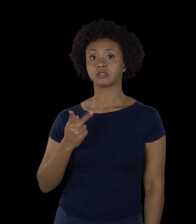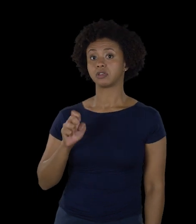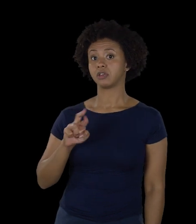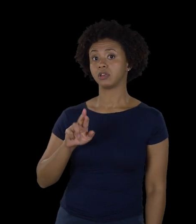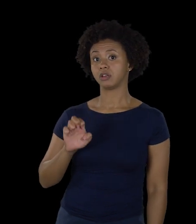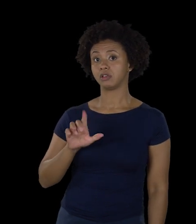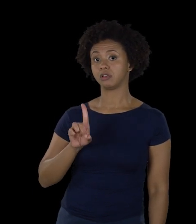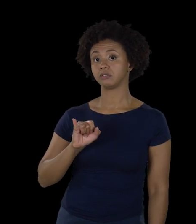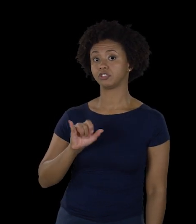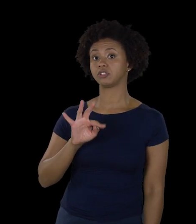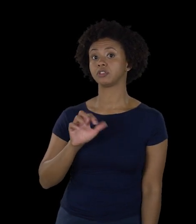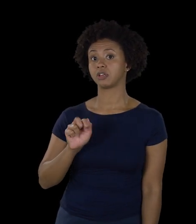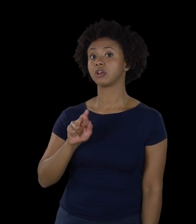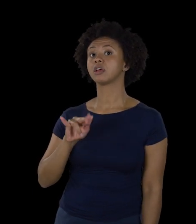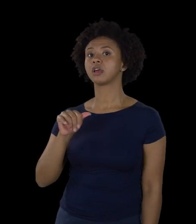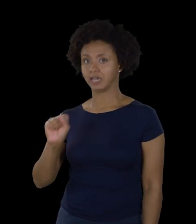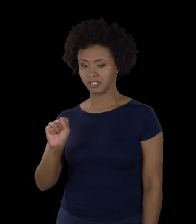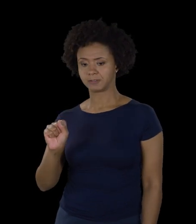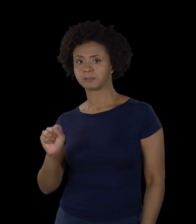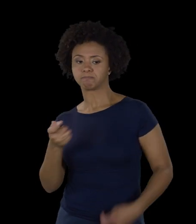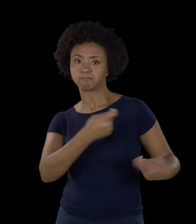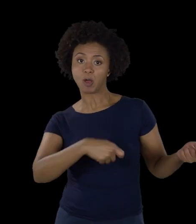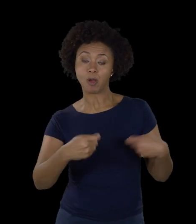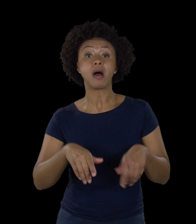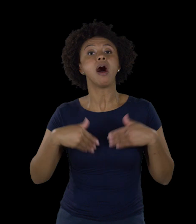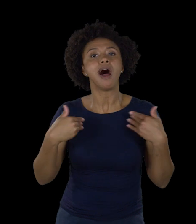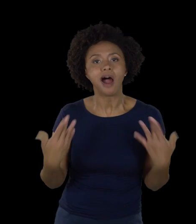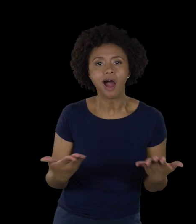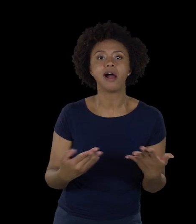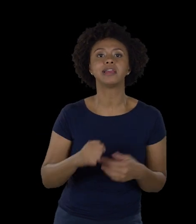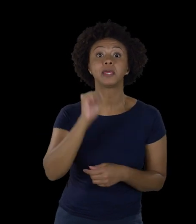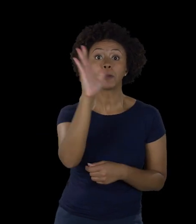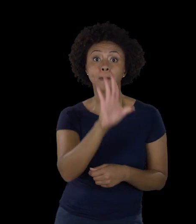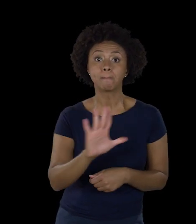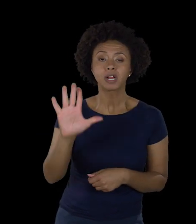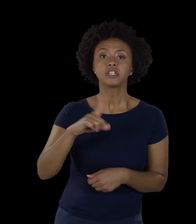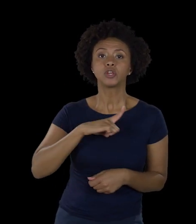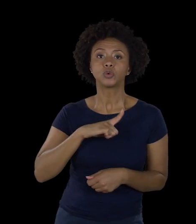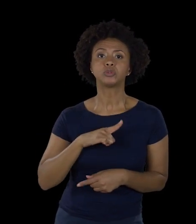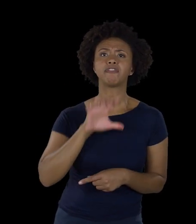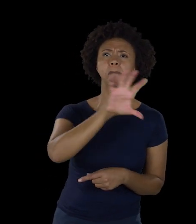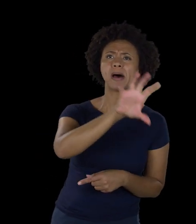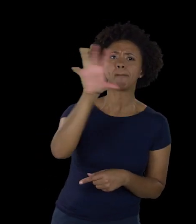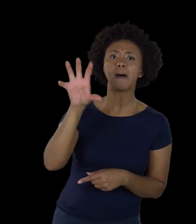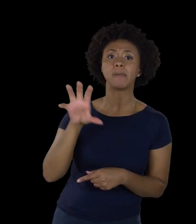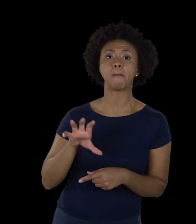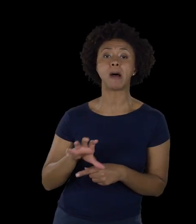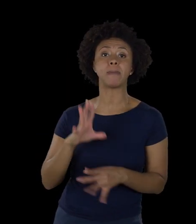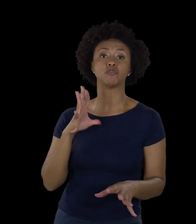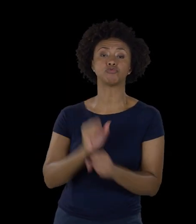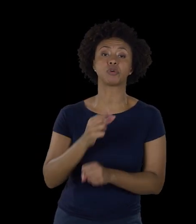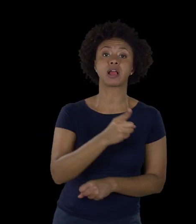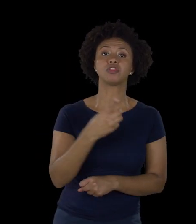terras descobertas. O Brasil, então, foi dividido em 14 capitanias hereditárias e, tem início